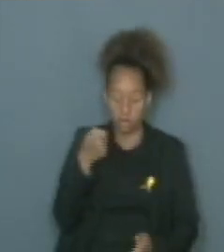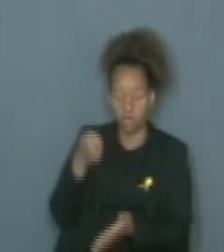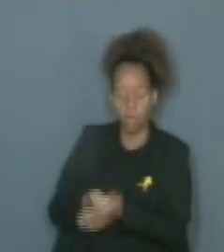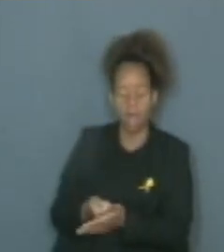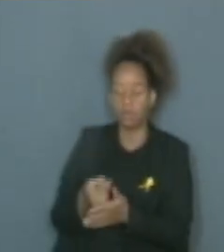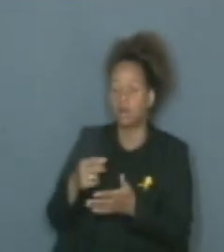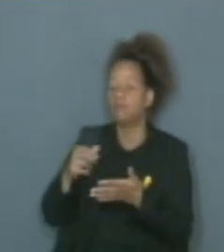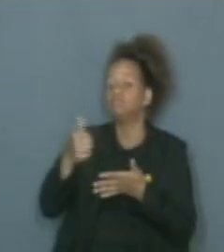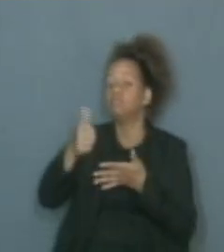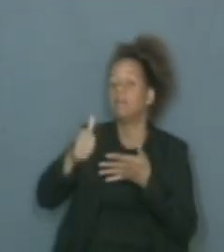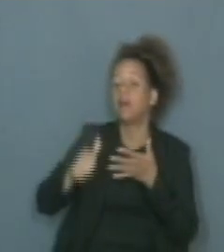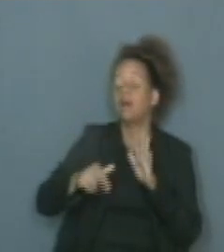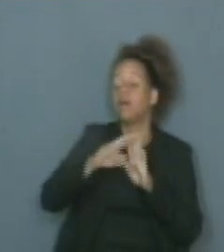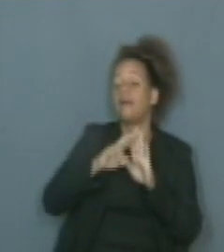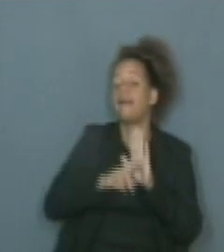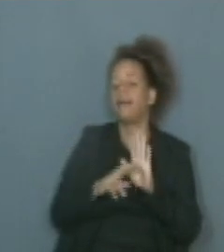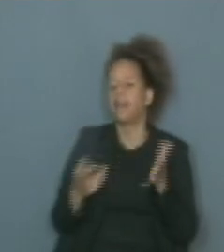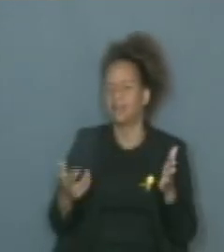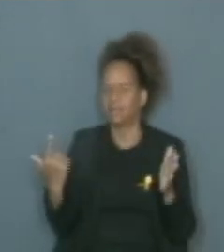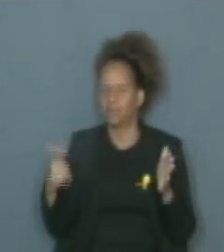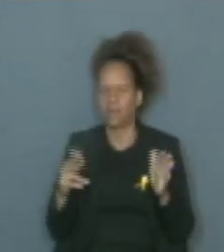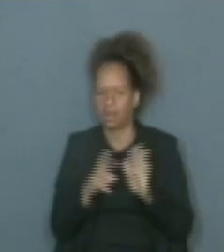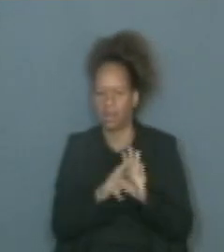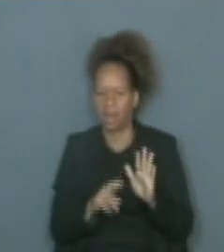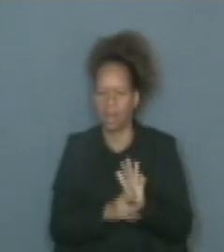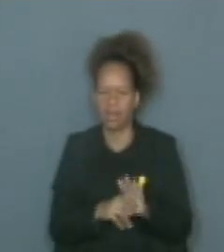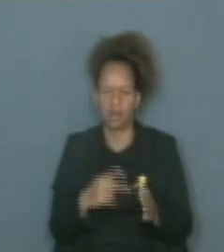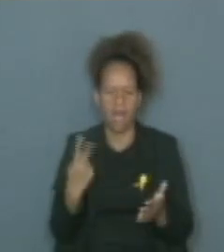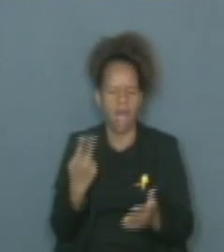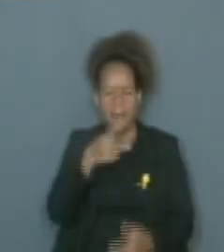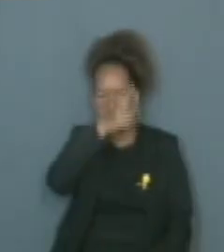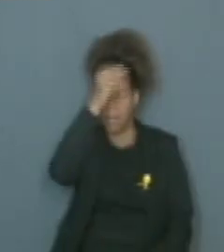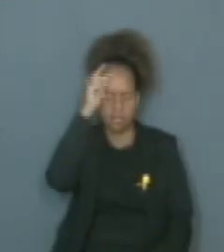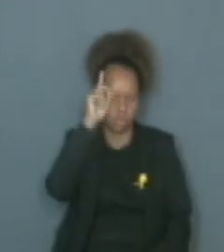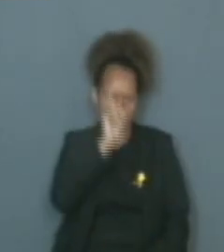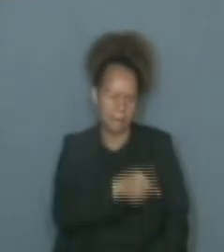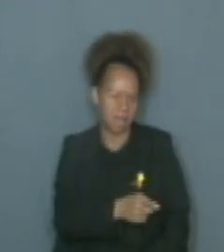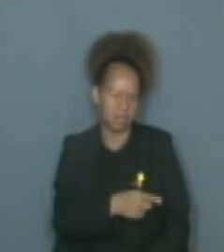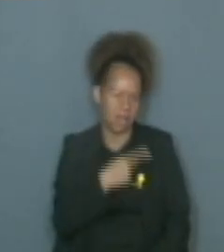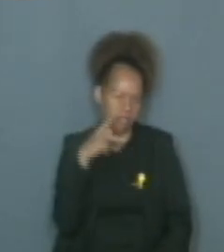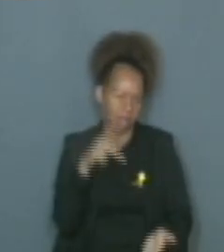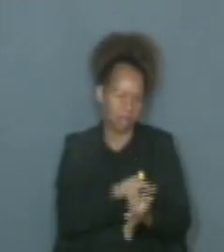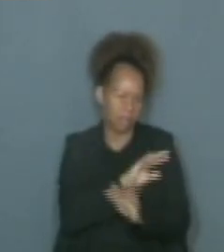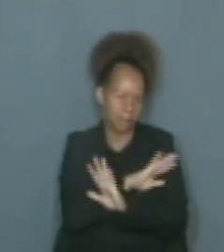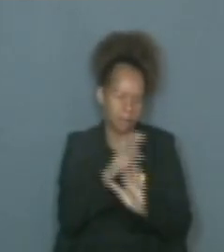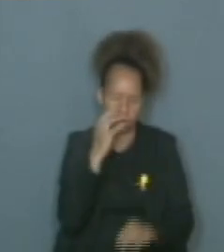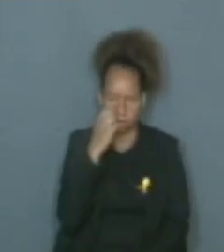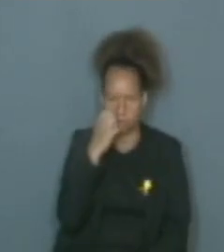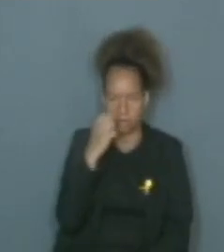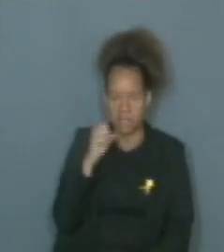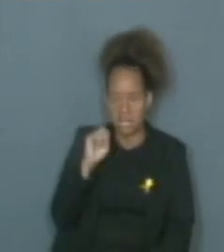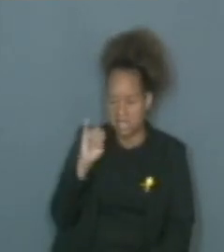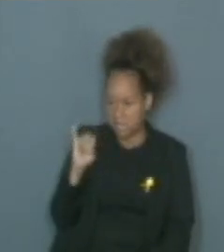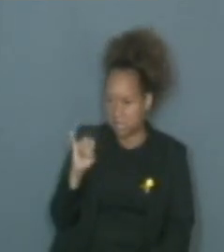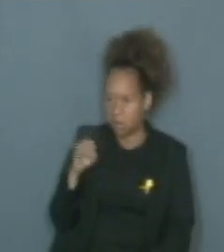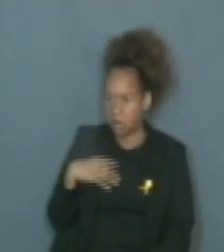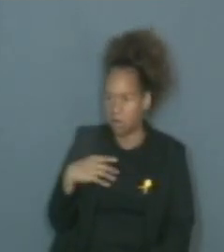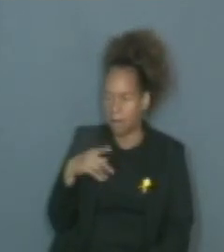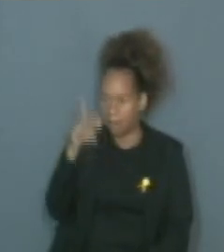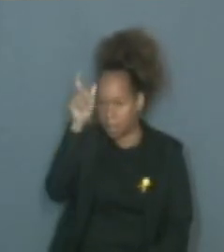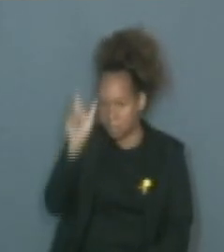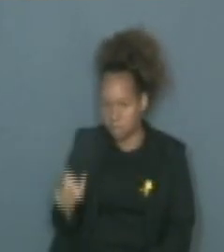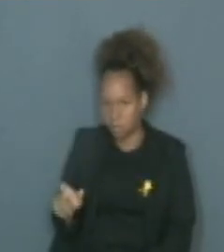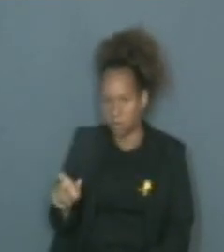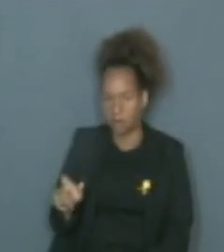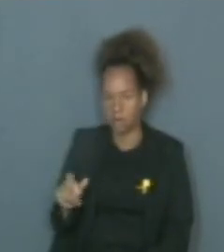os critérios? Não existe critério. É o que a prefeitura estabelece como verdade. E se o cara não se submeter, o que é